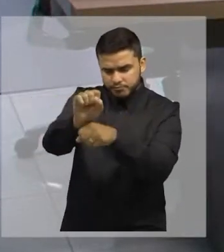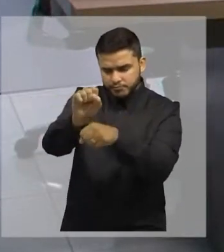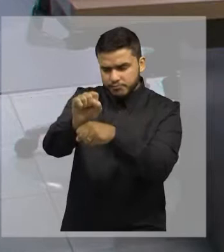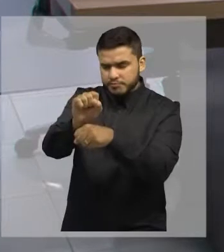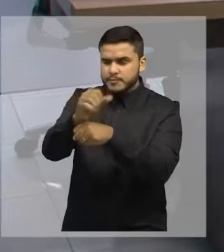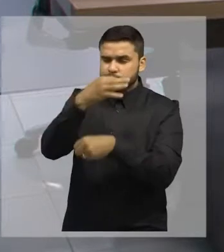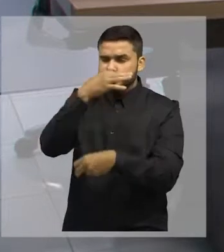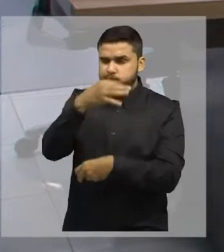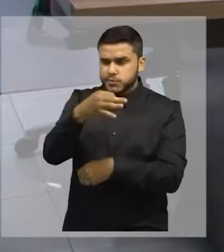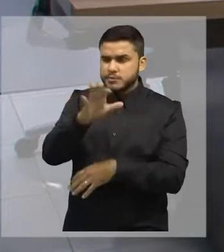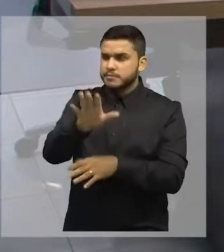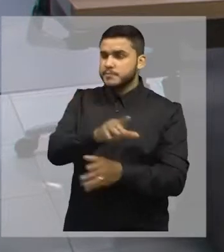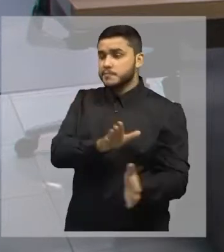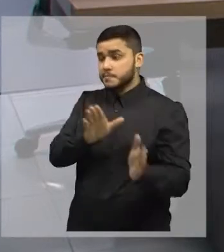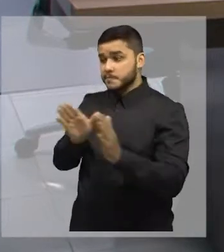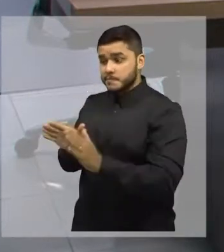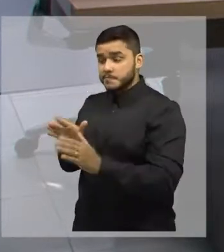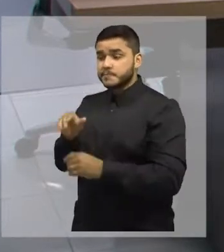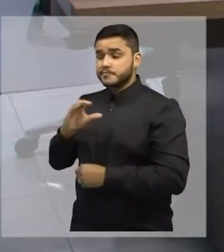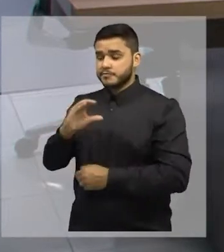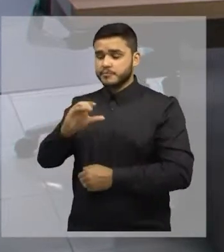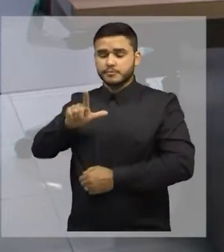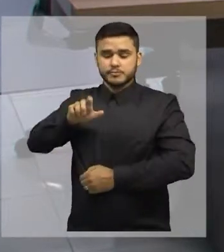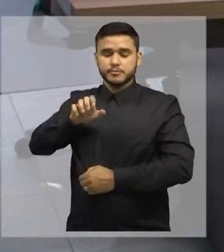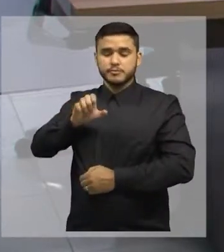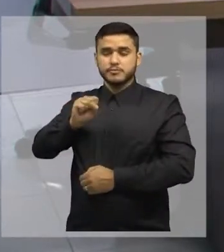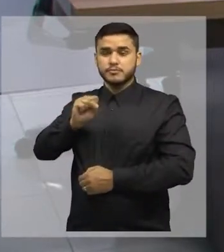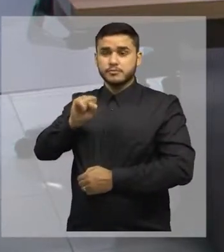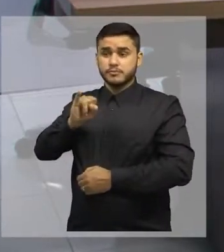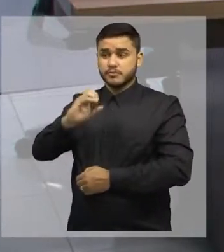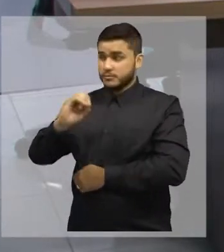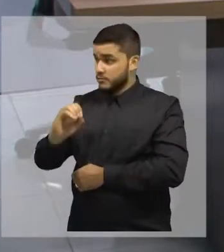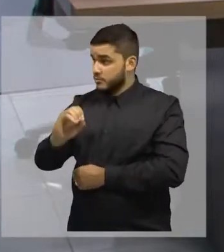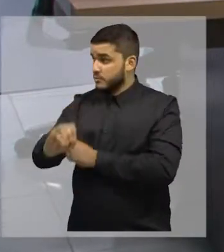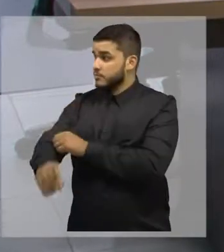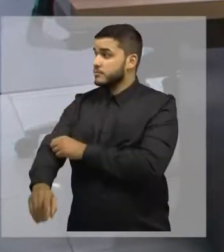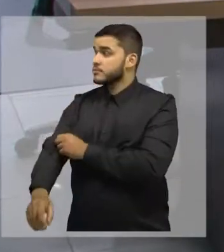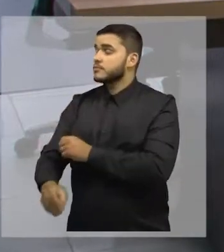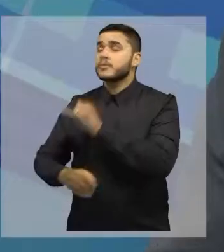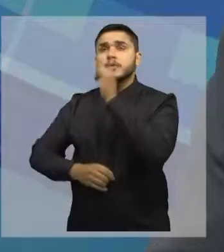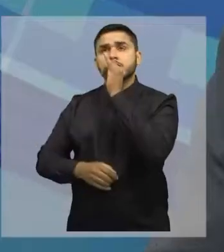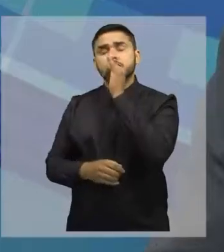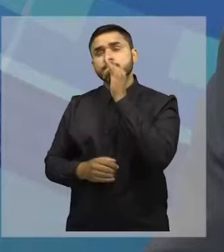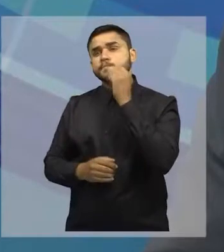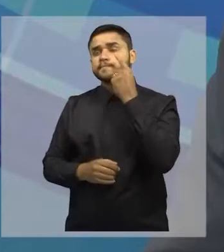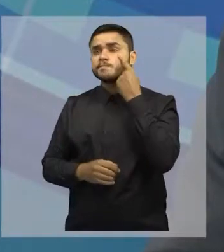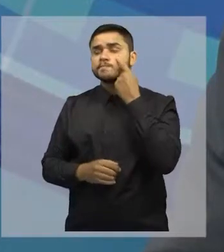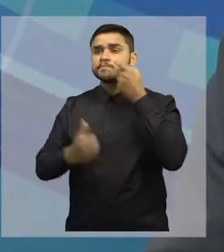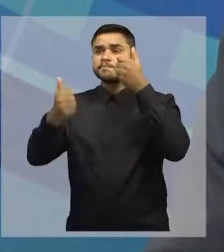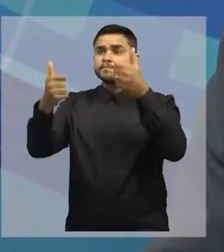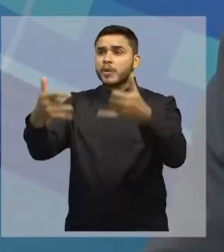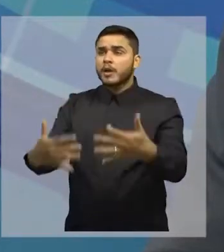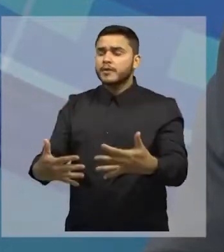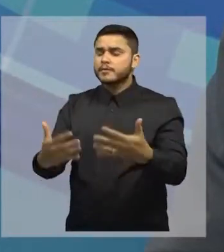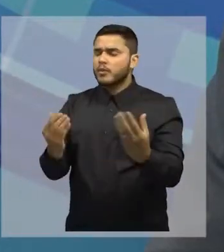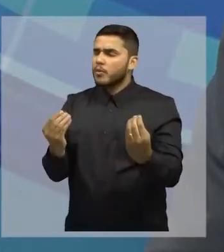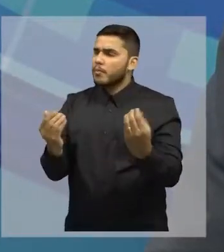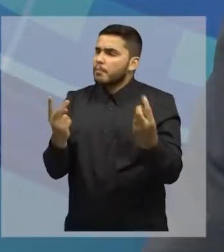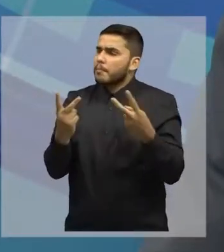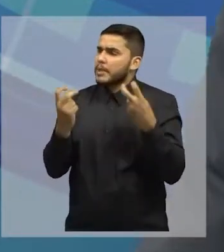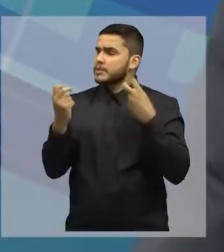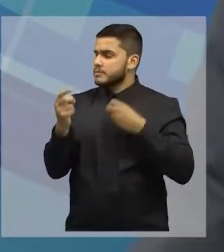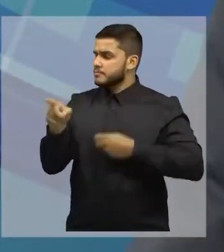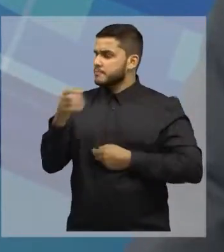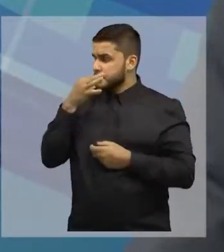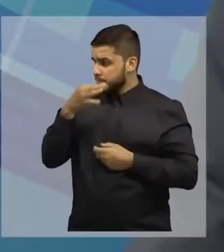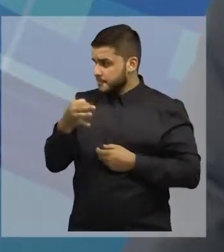primeira perspectiva, que aparentemente aí existe uma contradição. O professor Rômulo descreveu muito bem,